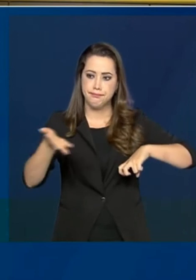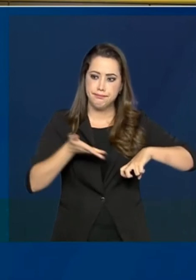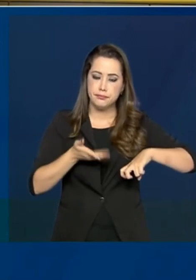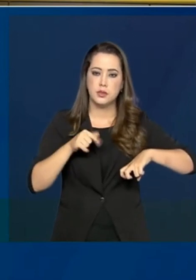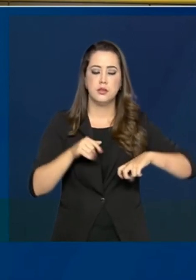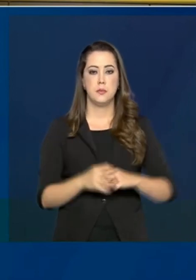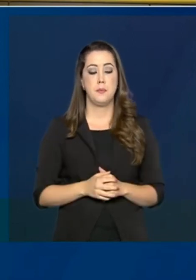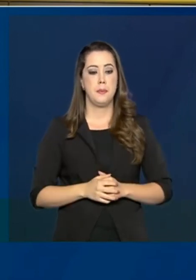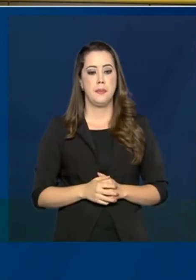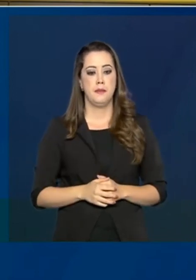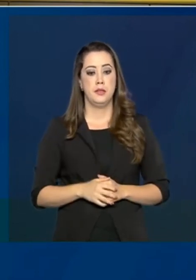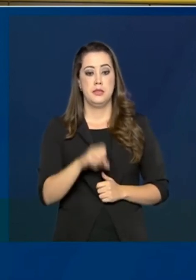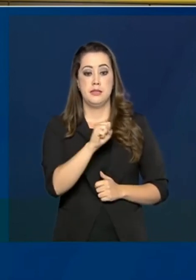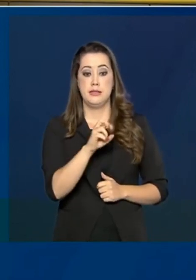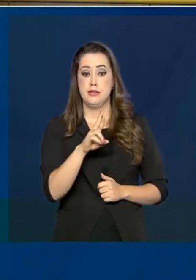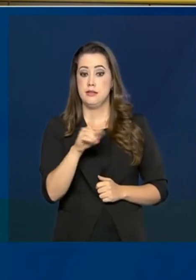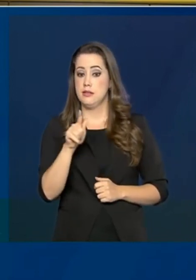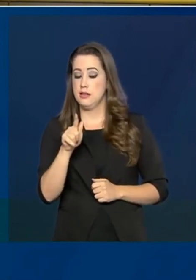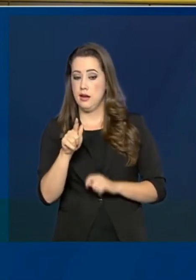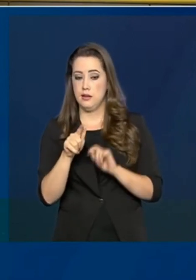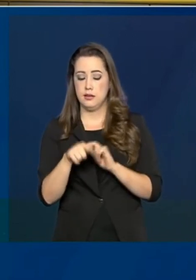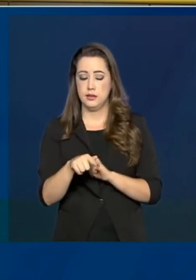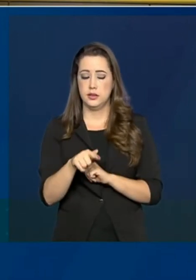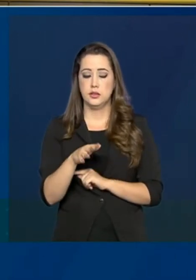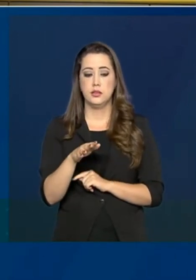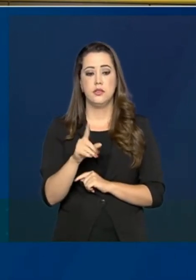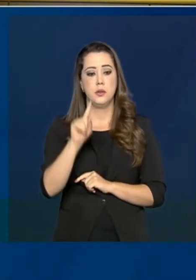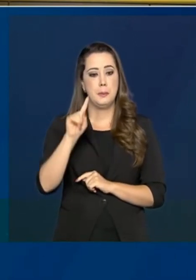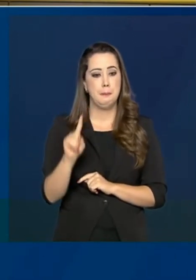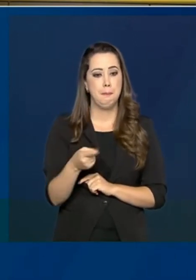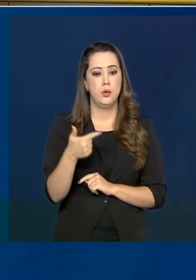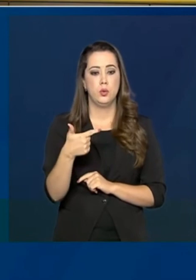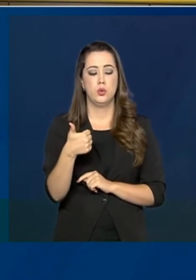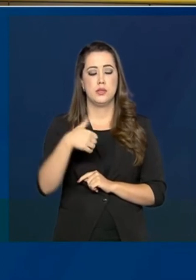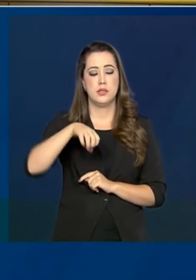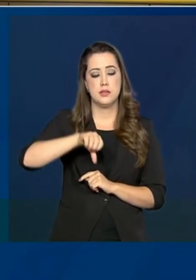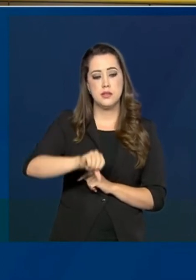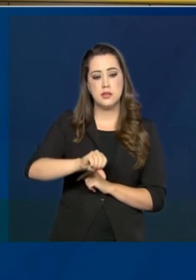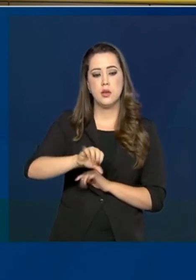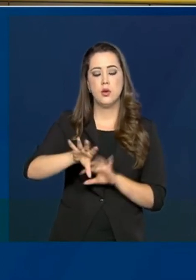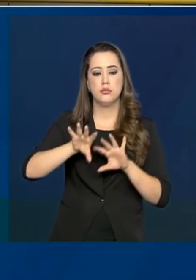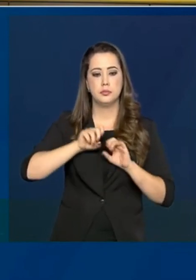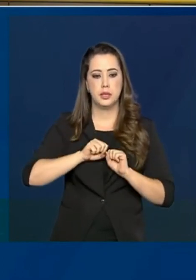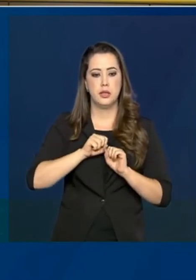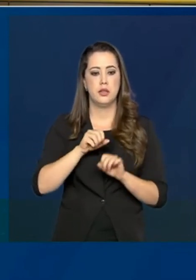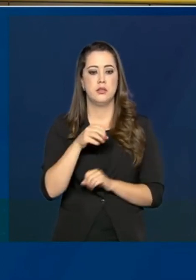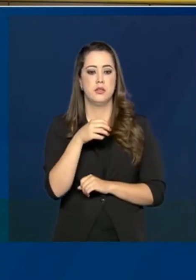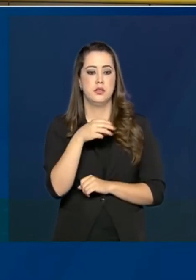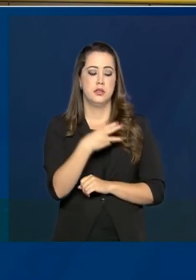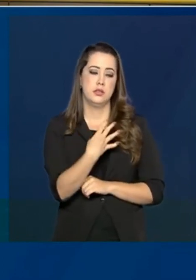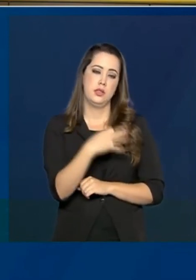respiratória aguda grave, foram 1.219 casos confirmados até o momento, 34% técnicos de enfermagem